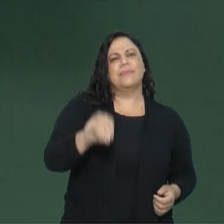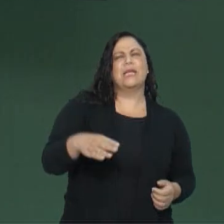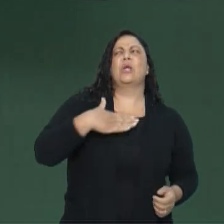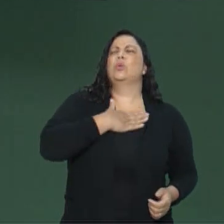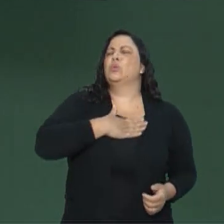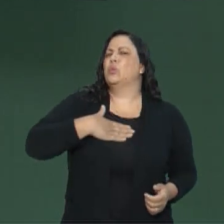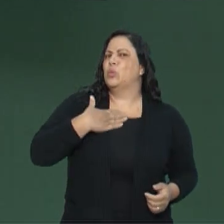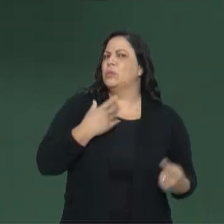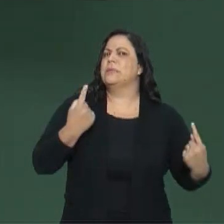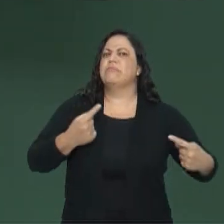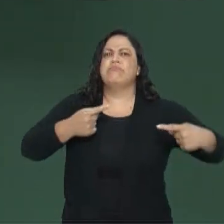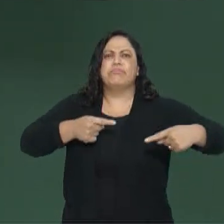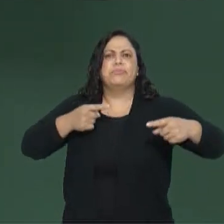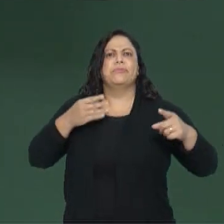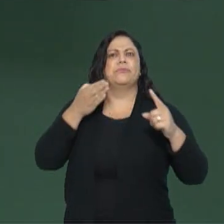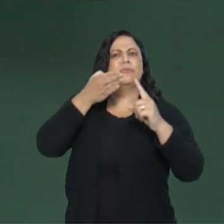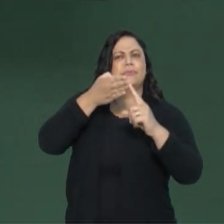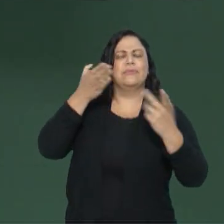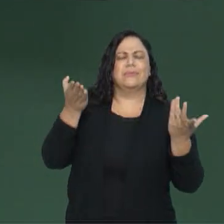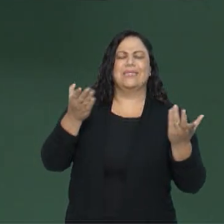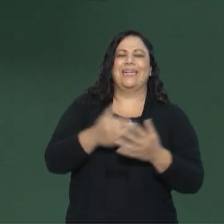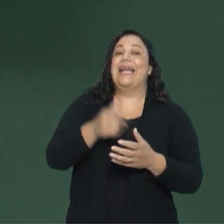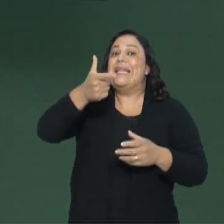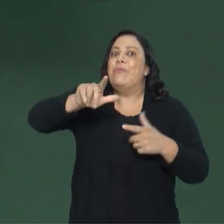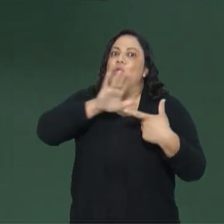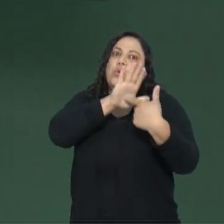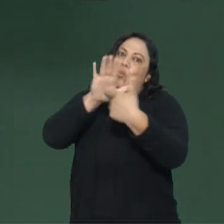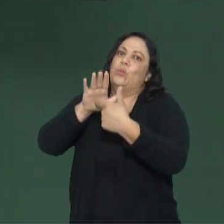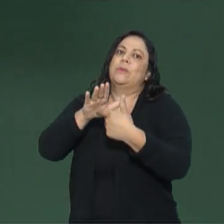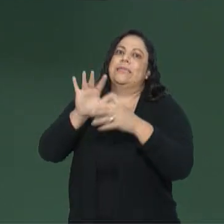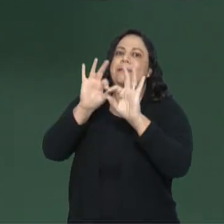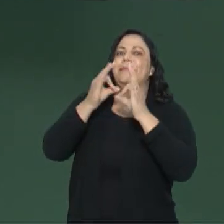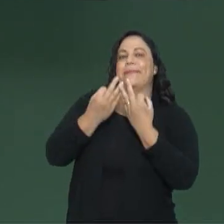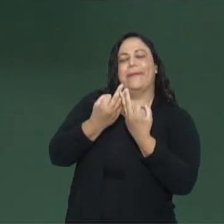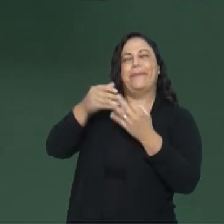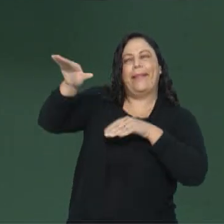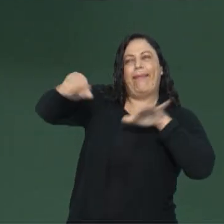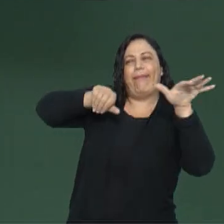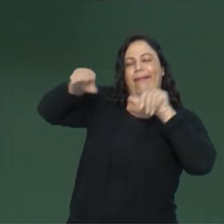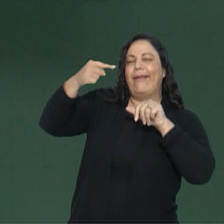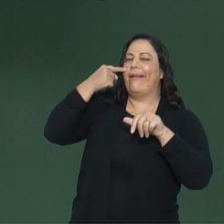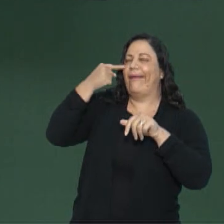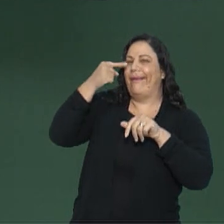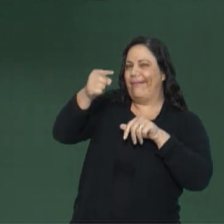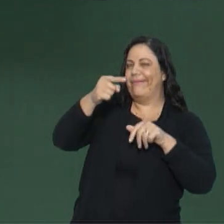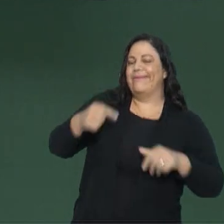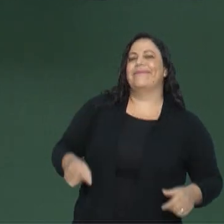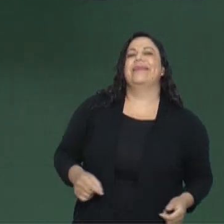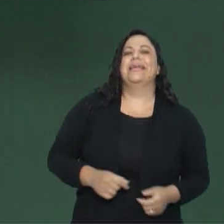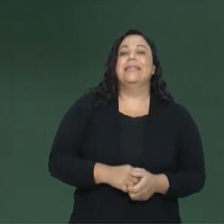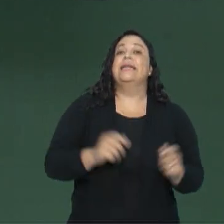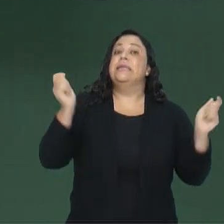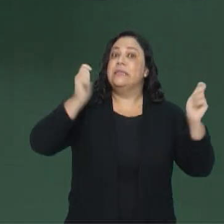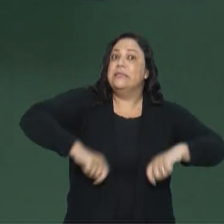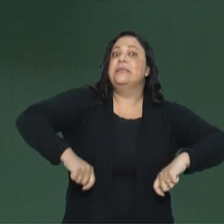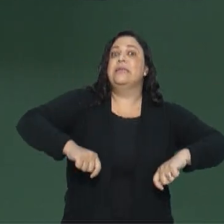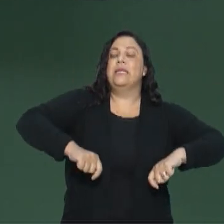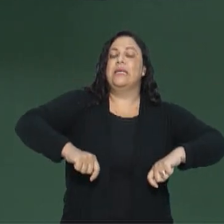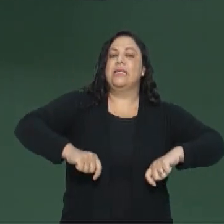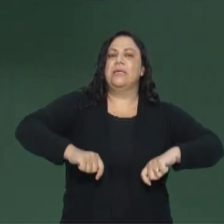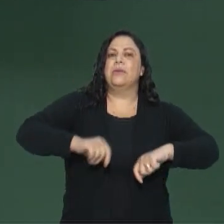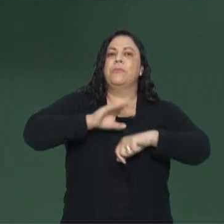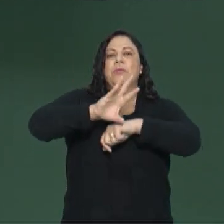aula ou no YouTube, eu vou mostrar para minha família, eu vou fazer pegadinha com eles. E é essa a ideia mesmo, mostrar que os conhecimentos